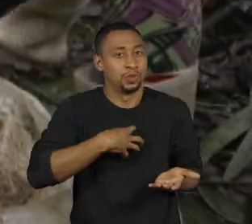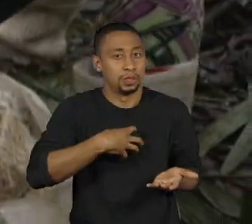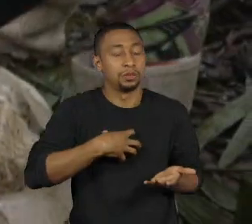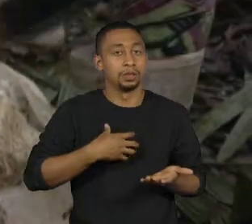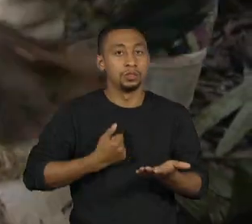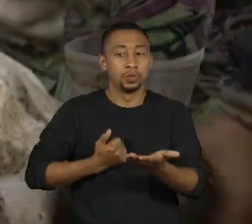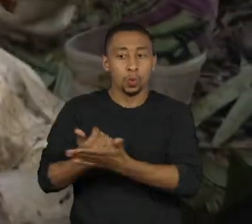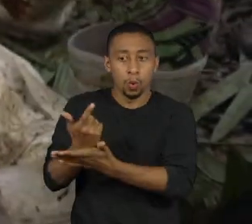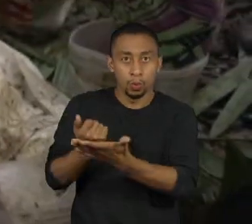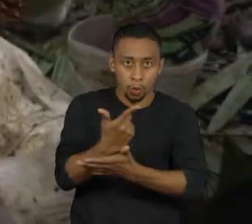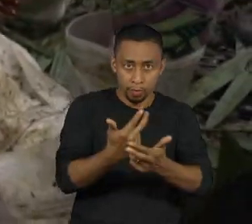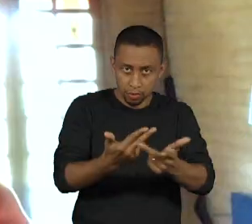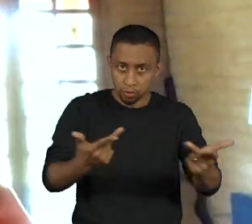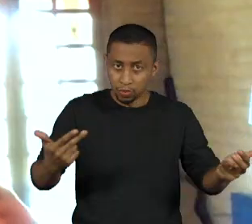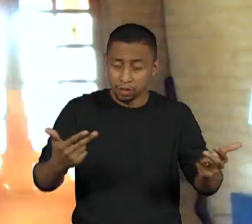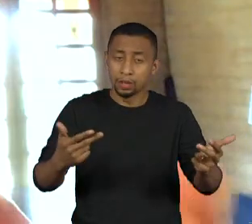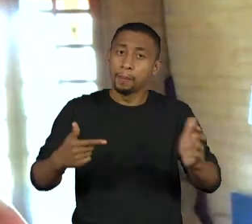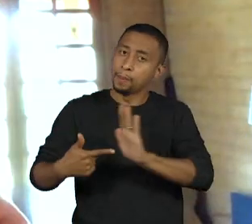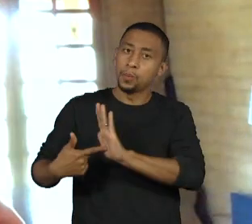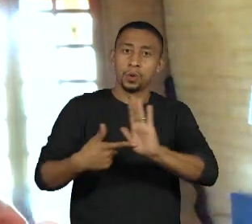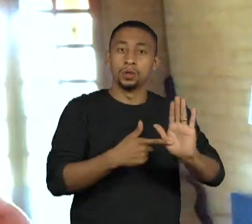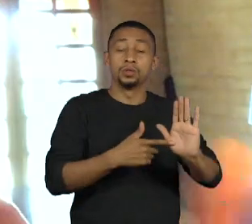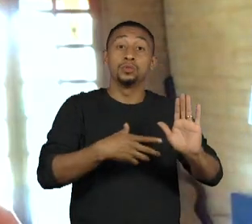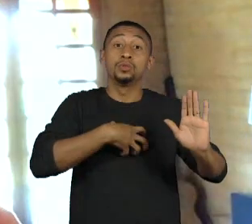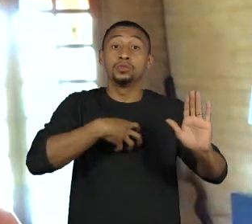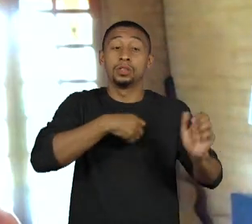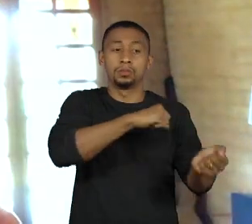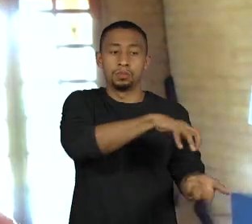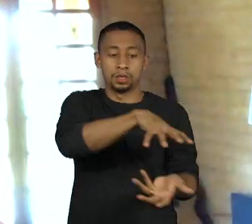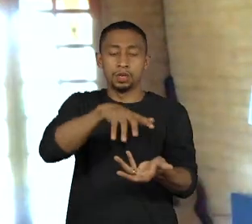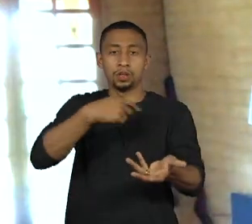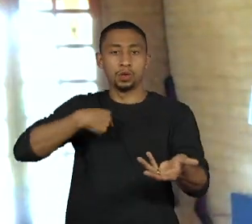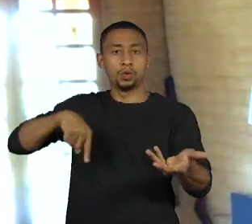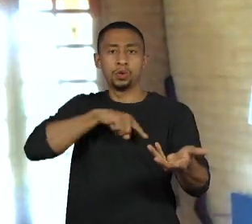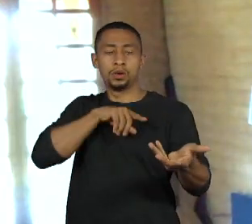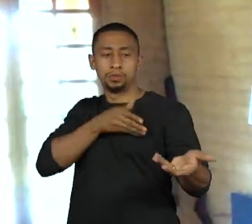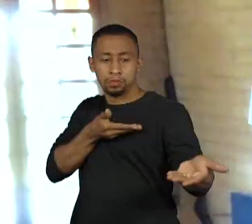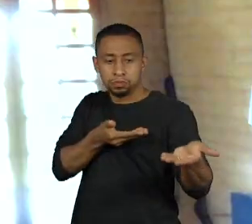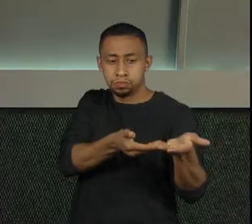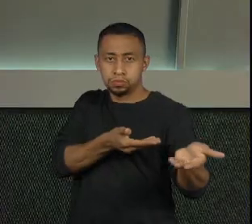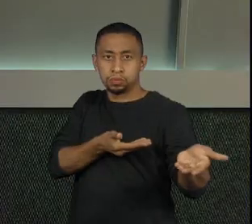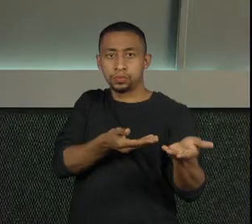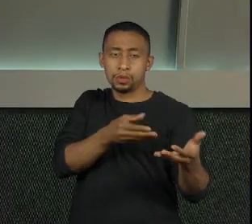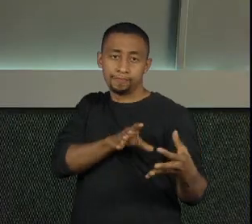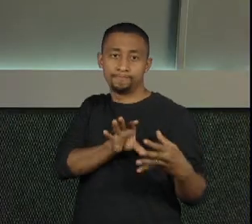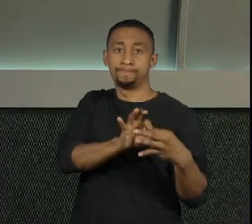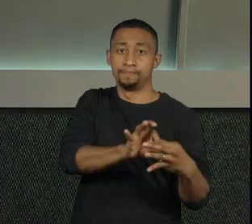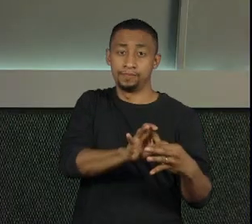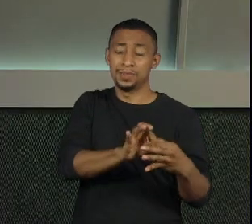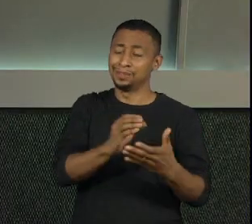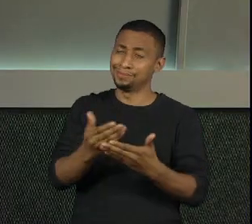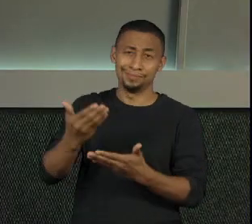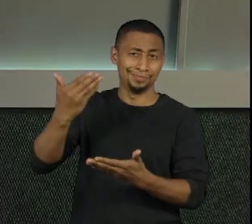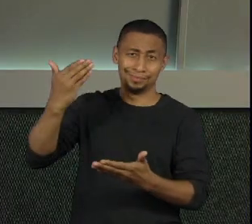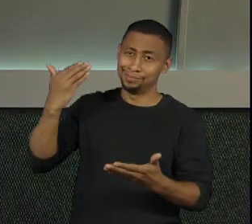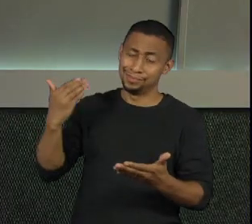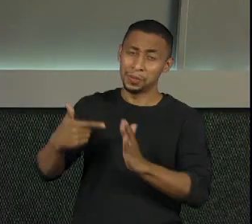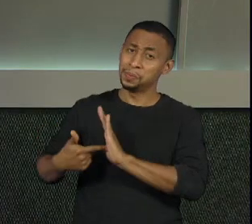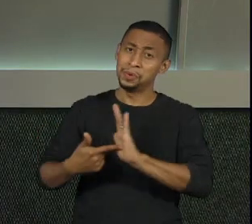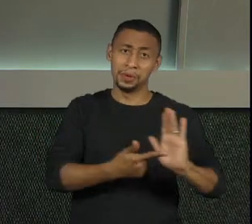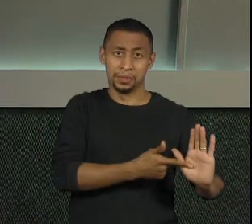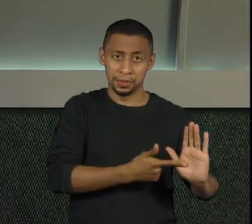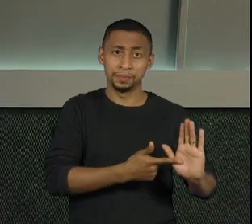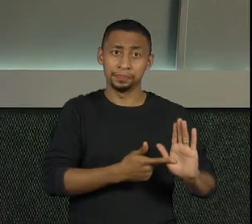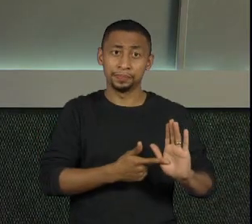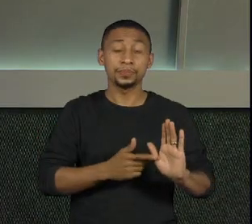nossa relação com o planeta. E essas populações sempre estiveram lá produzindo há milhares de anos seus alimentos. Então, existem